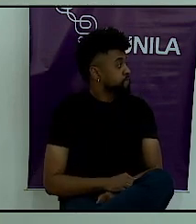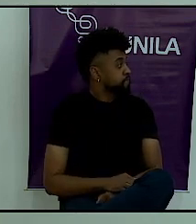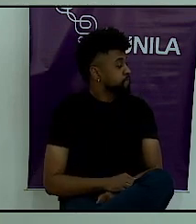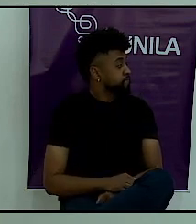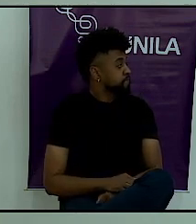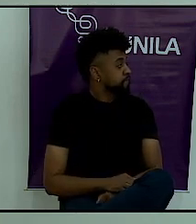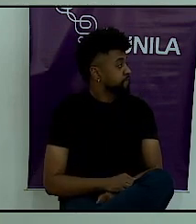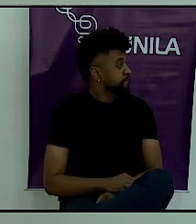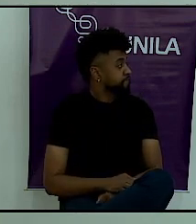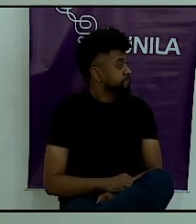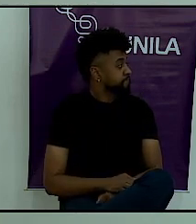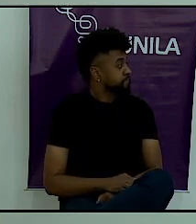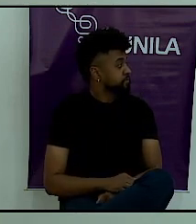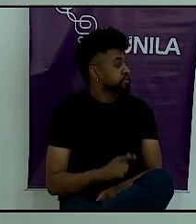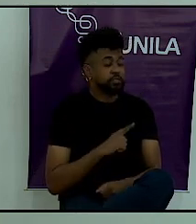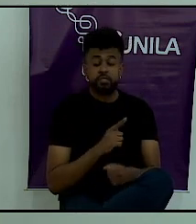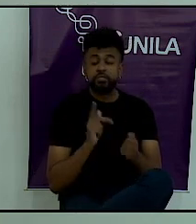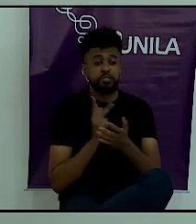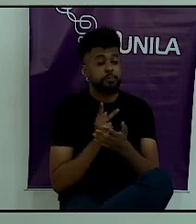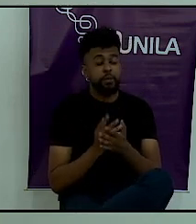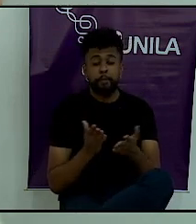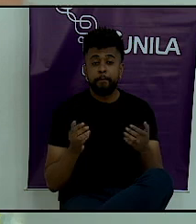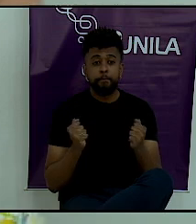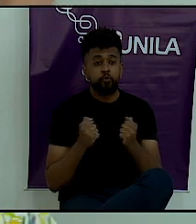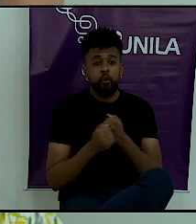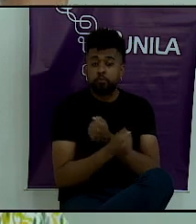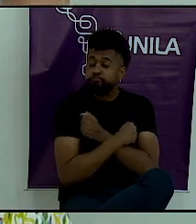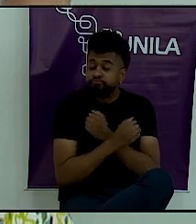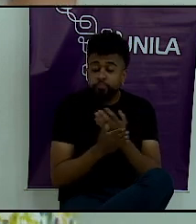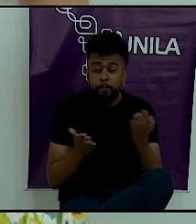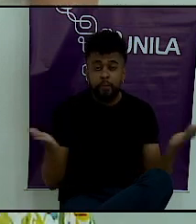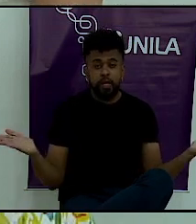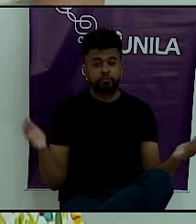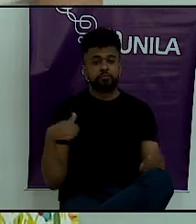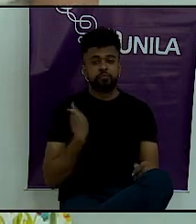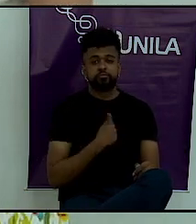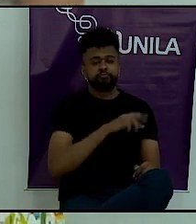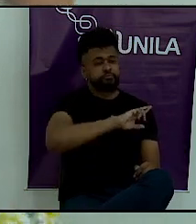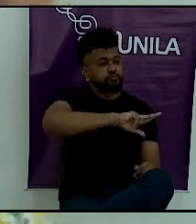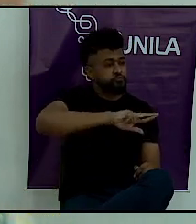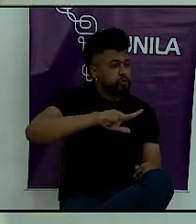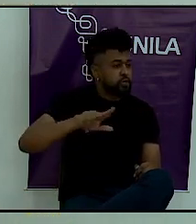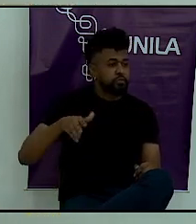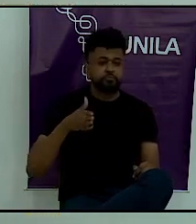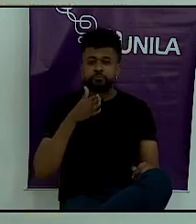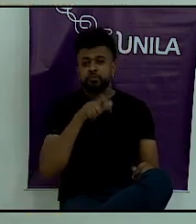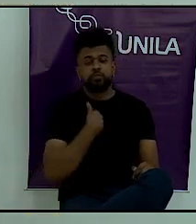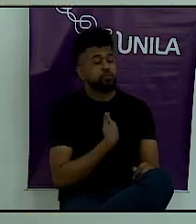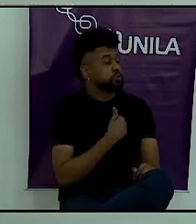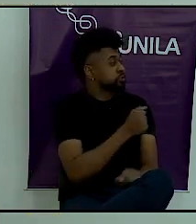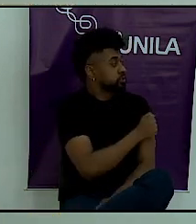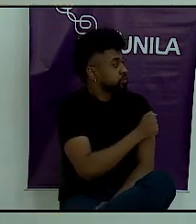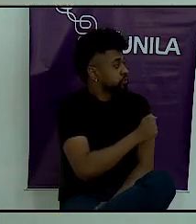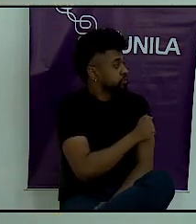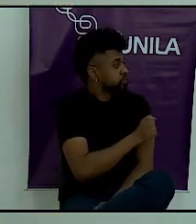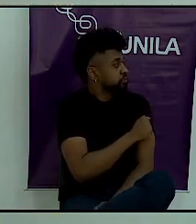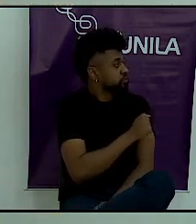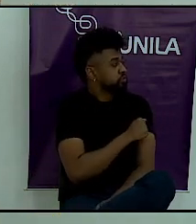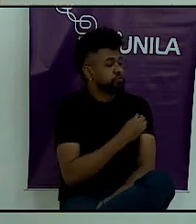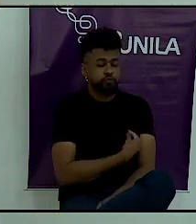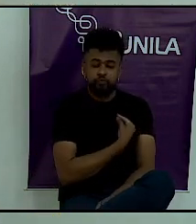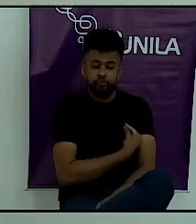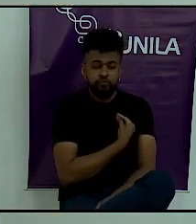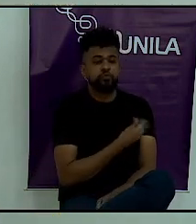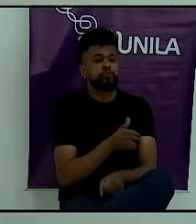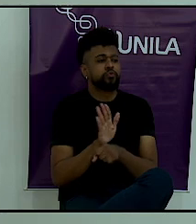E é assim, eles recebem a gente de braços abertos, eles dão várias entradas para os nossos estudantes estarem vendo os